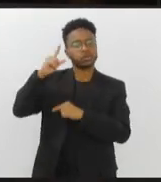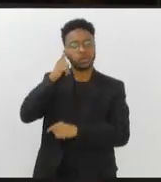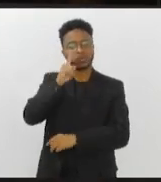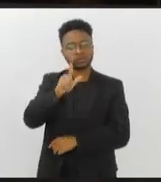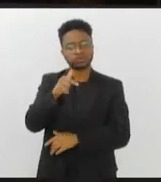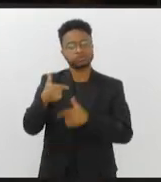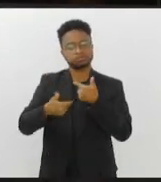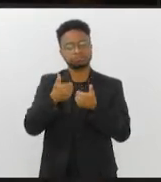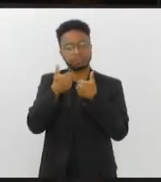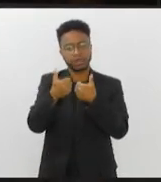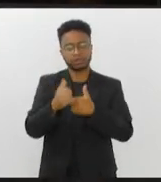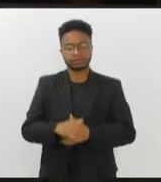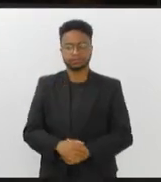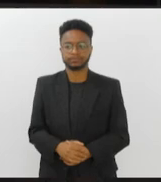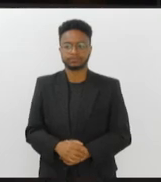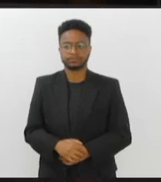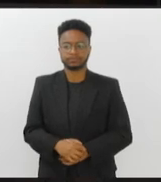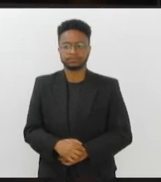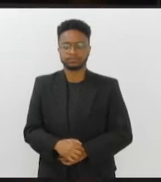mandato.